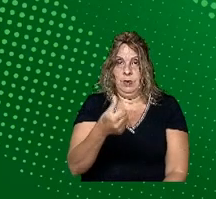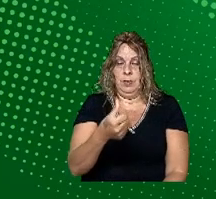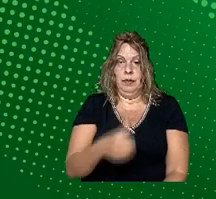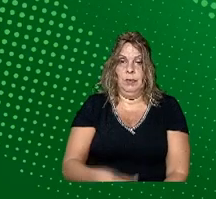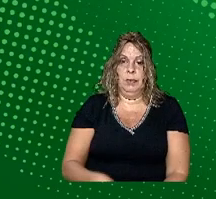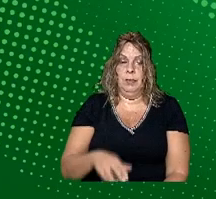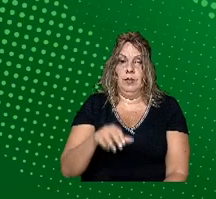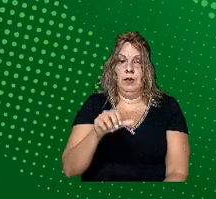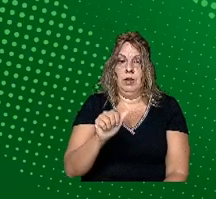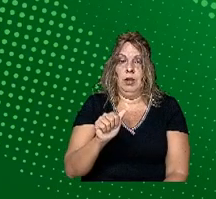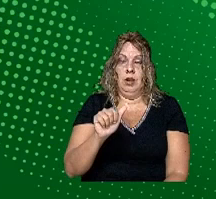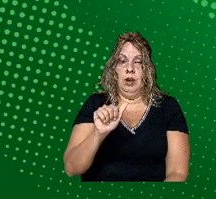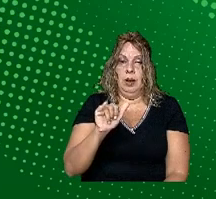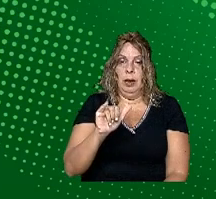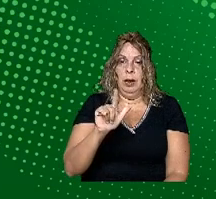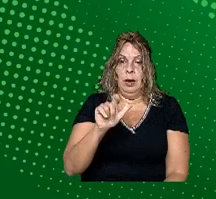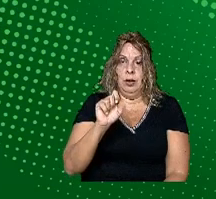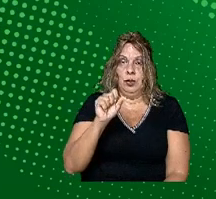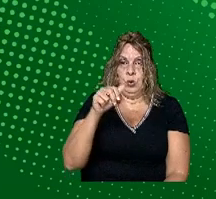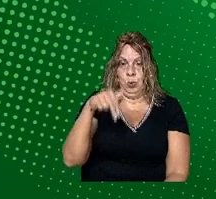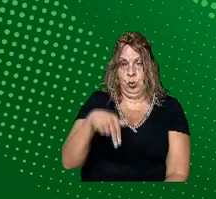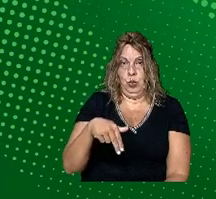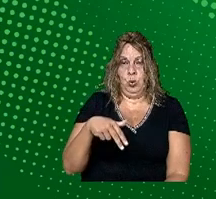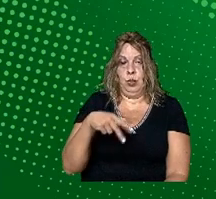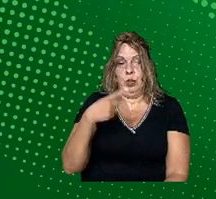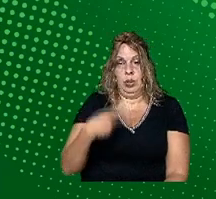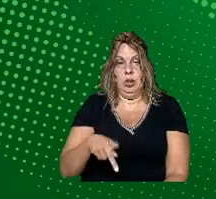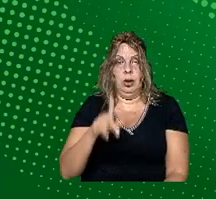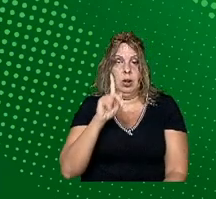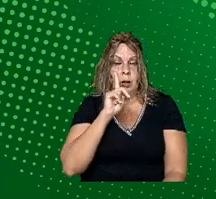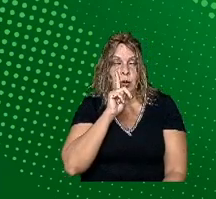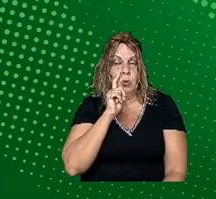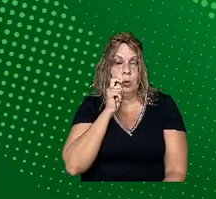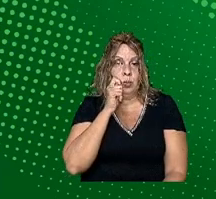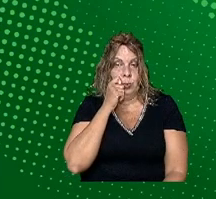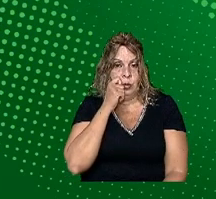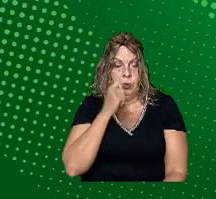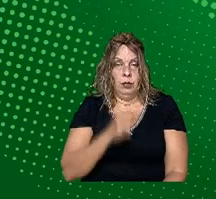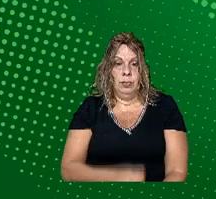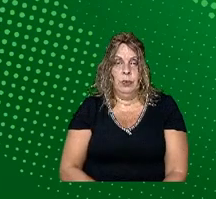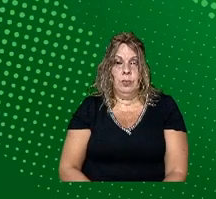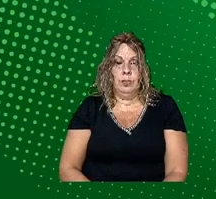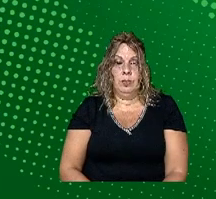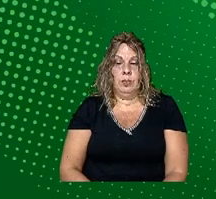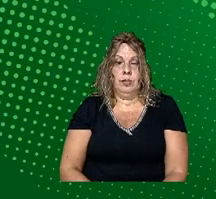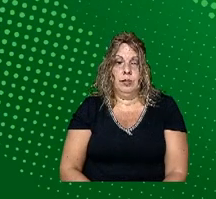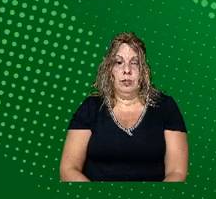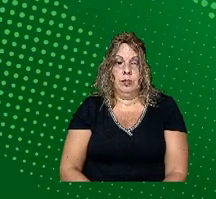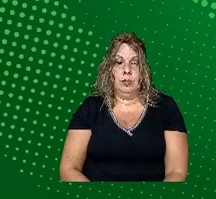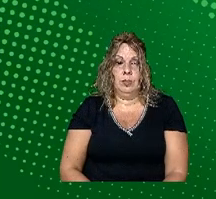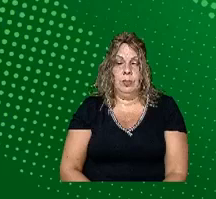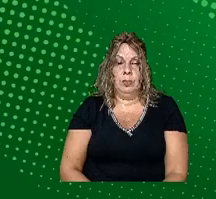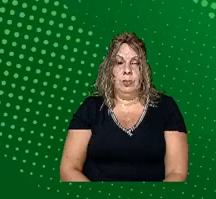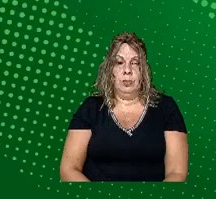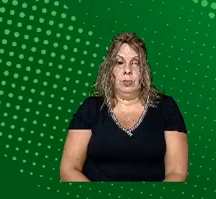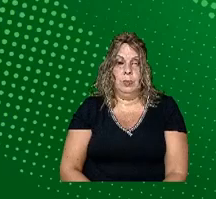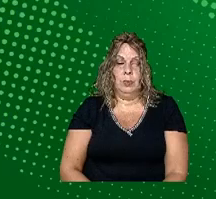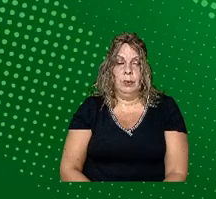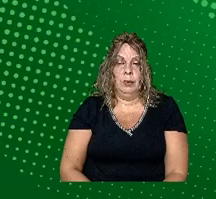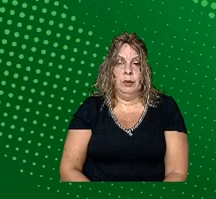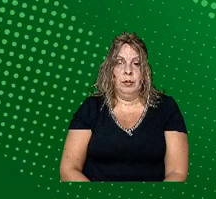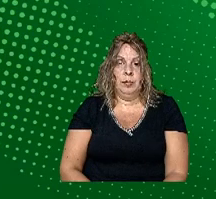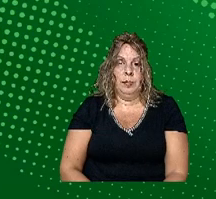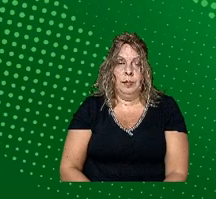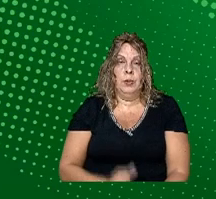180646, Ailson dos Santos de Aracaju, adquiriu aí com Maria de Santo Antônio, Regional